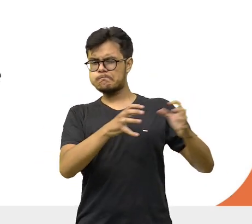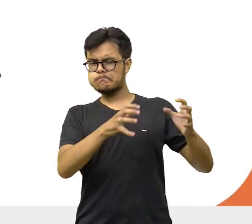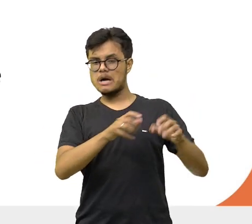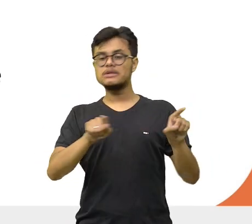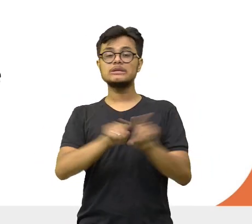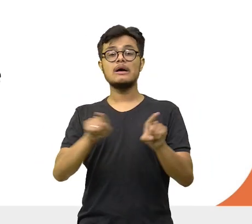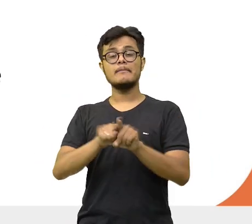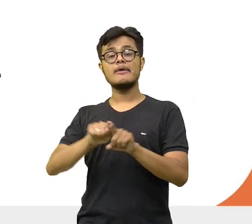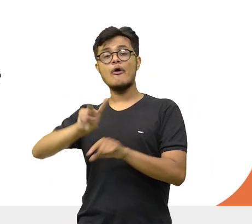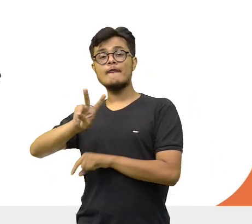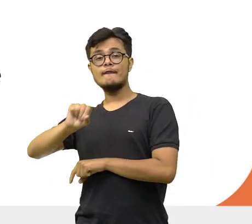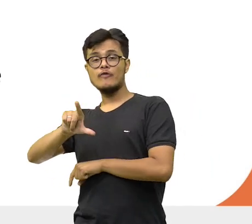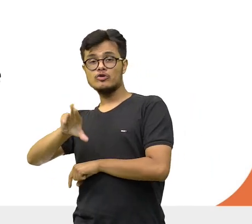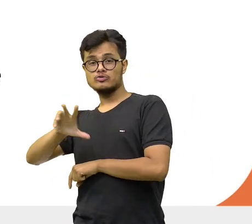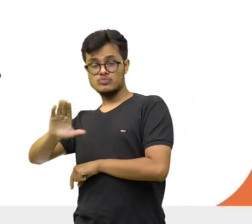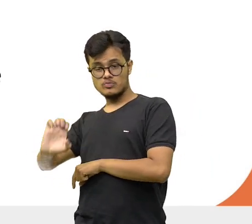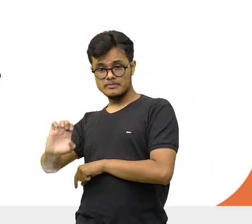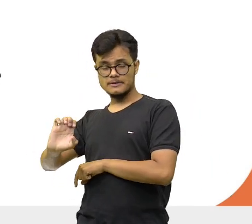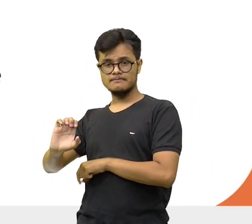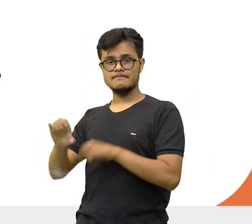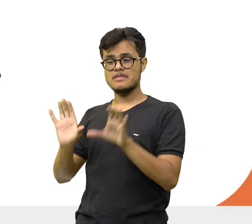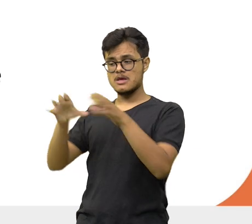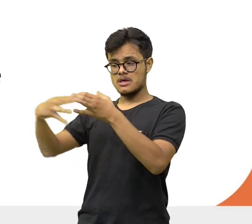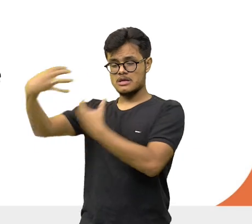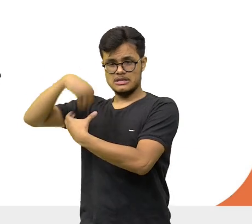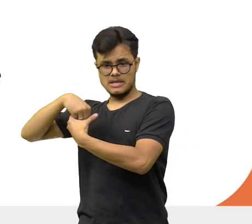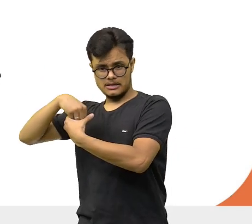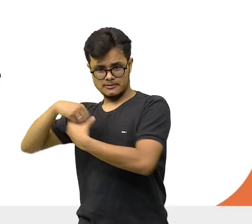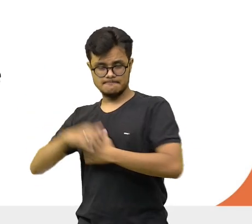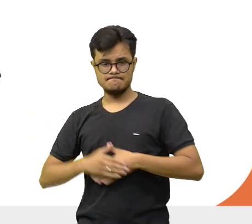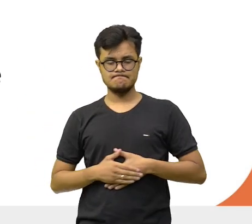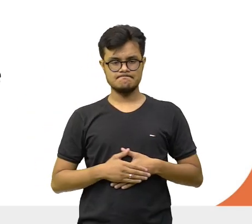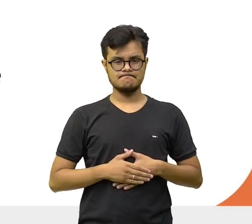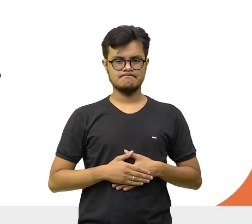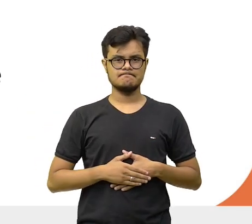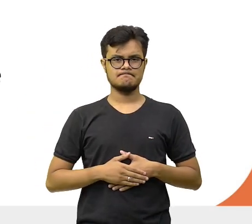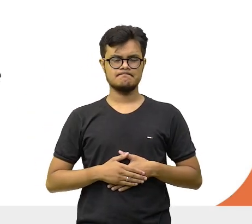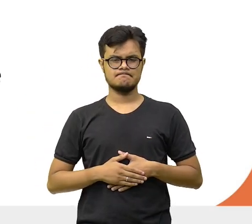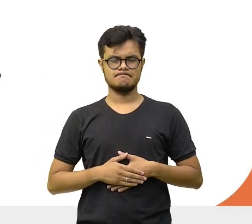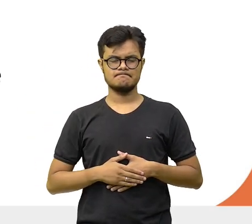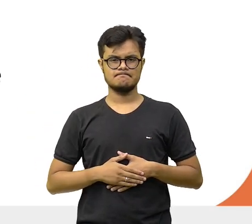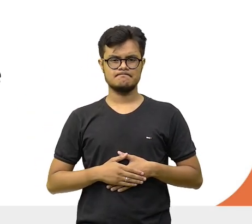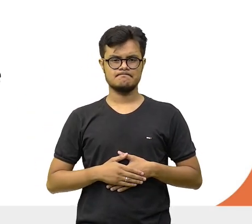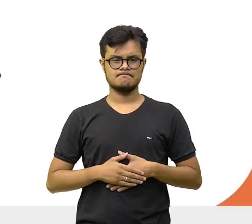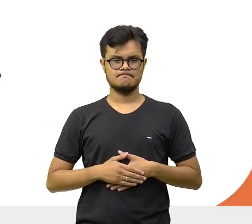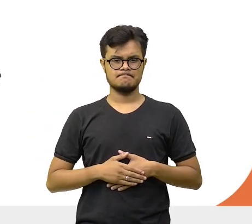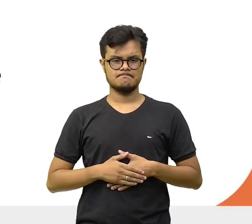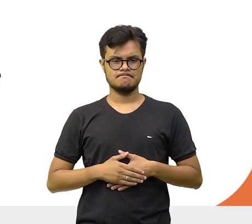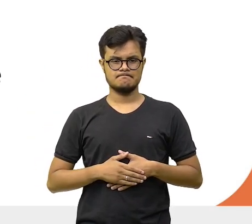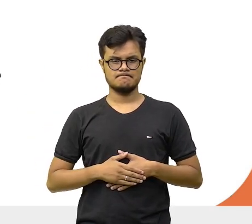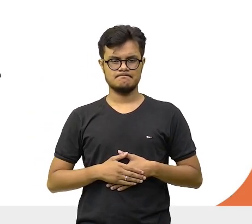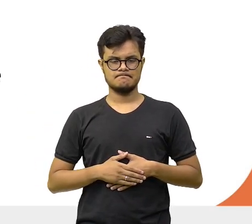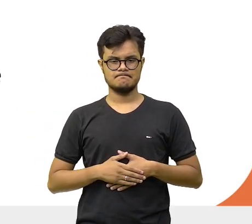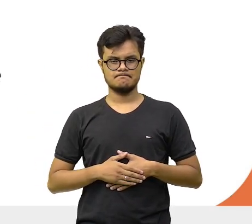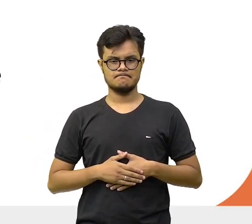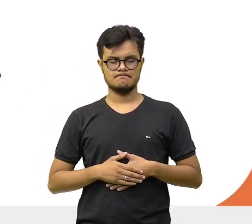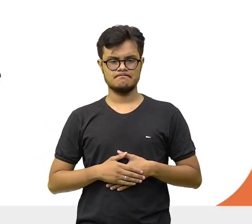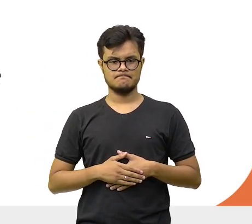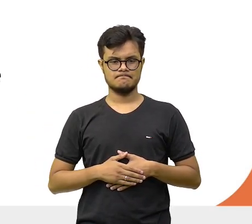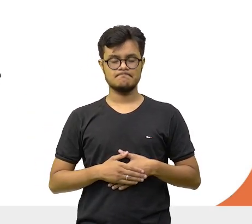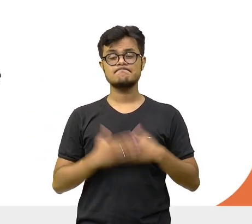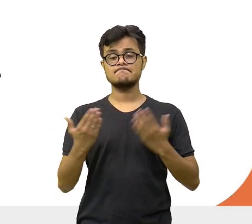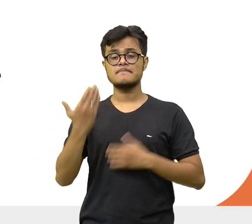transformação cíclica, onde ao lado eu tenho o gráfico na pressão na vertical e volume na horizontal, e